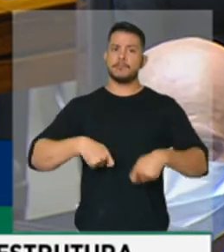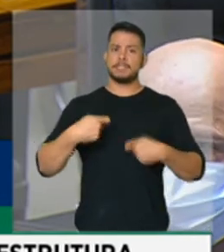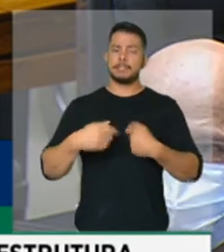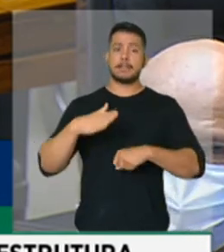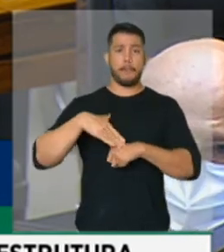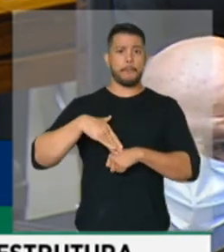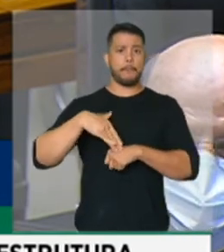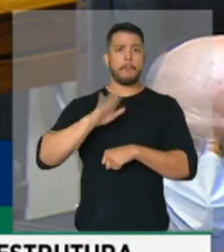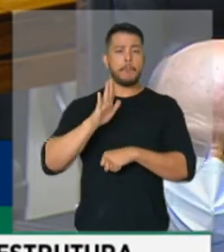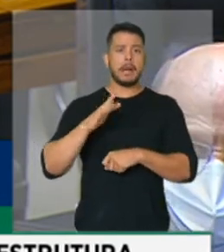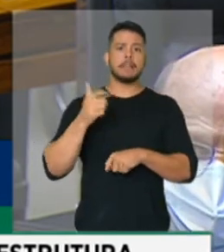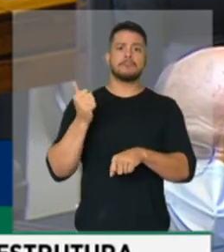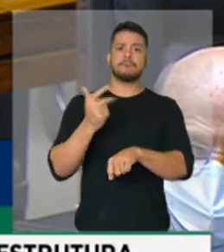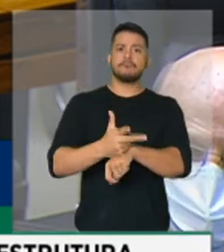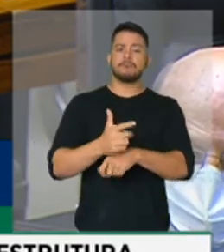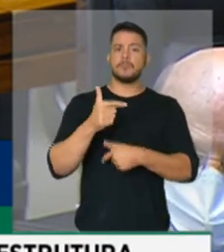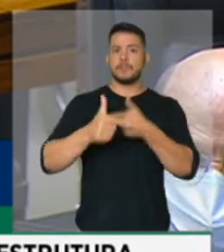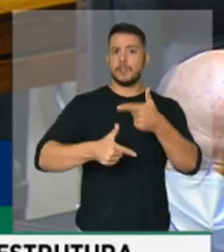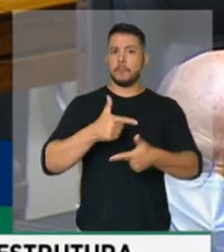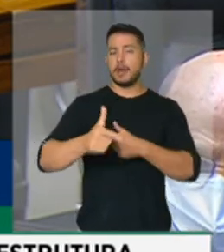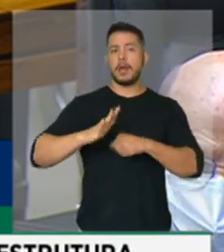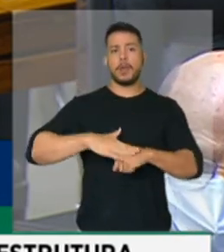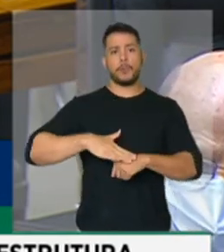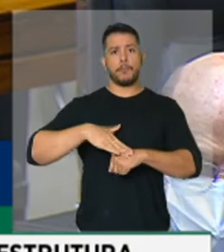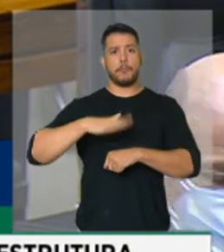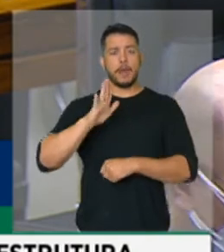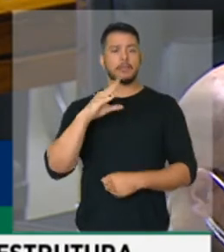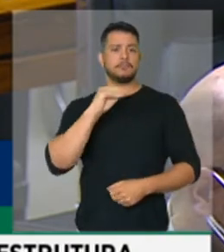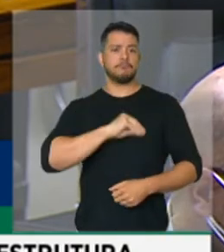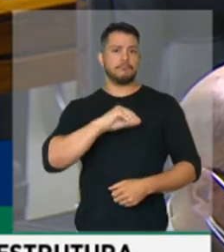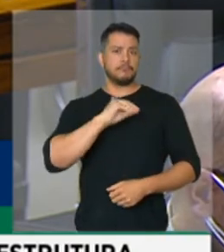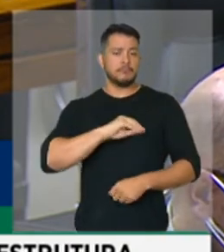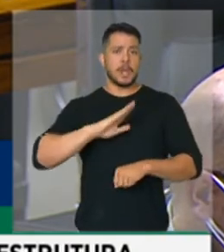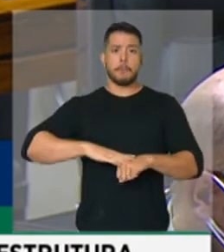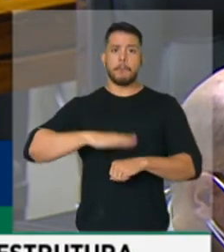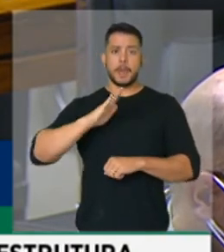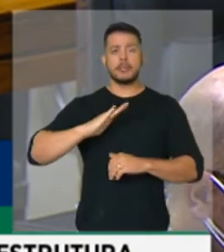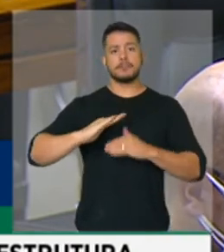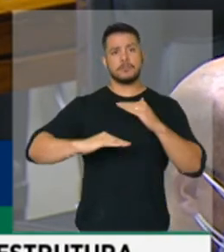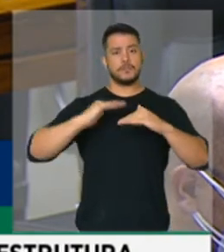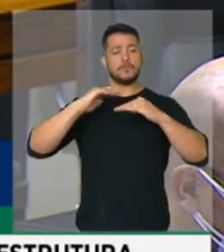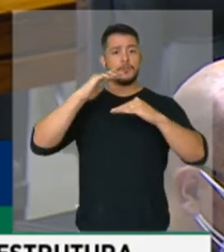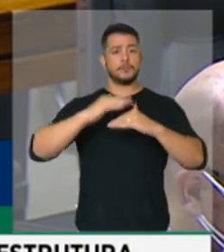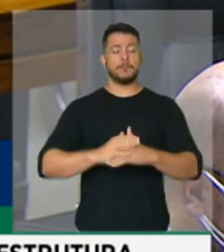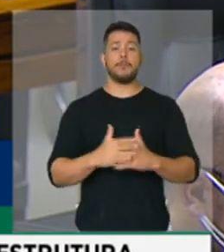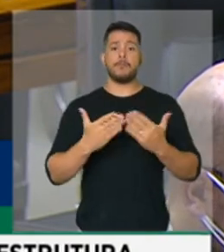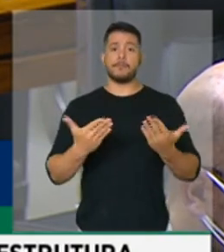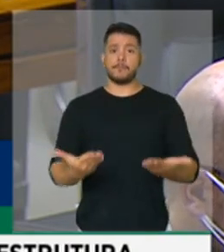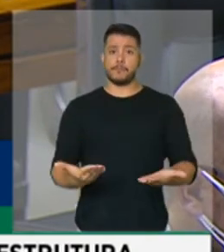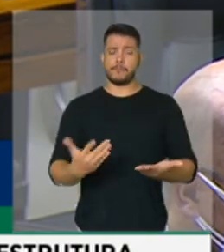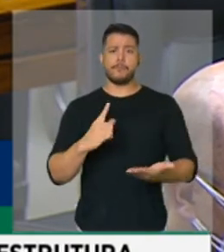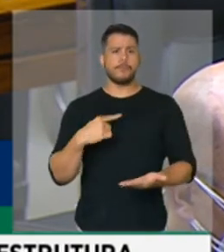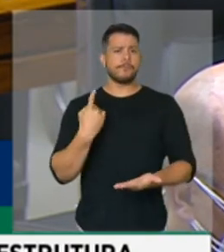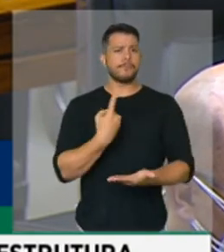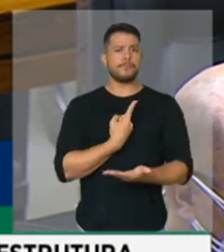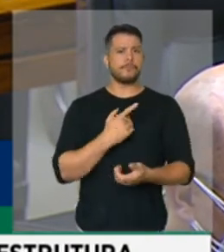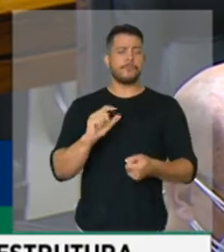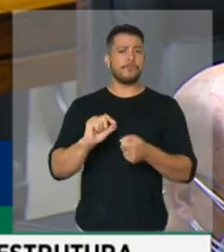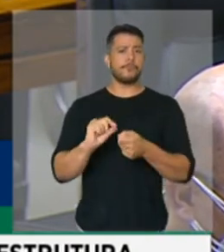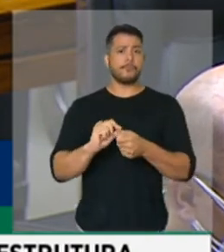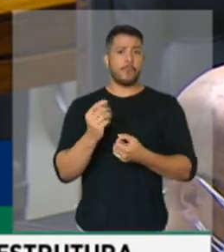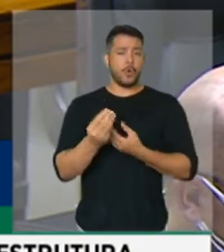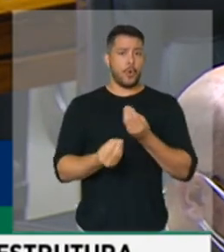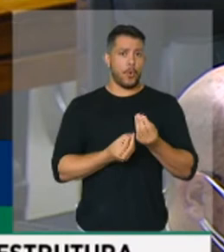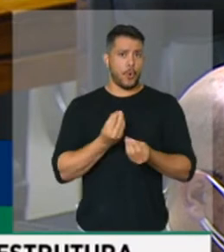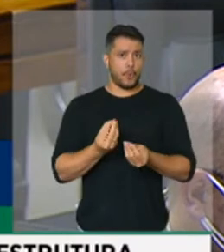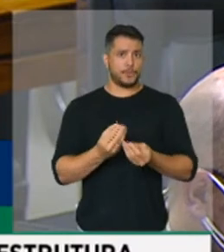gerar renda, gerar desenvolvimento. E a forma que nós temos de fazer este movimento a partir do Parlamento